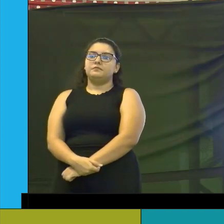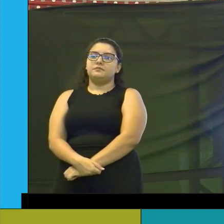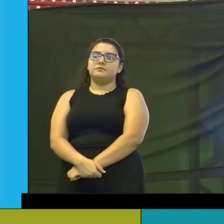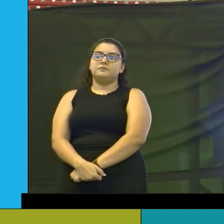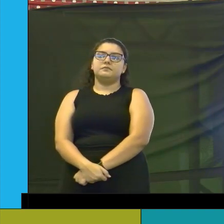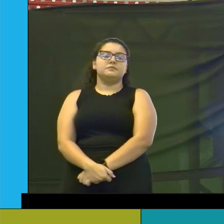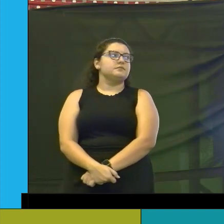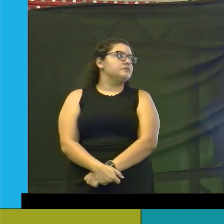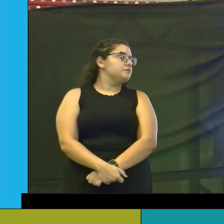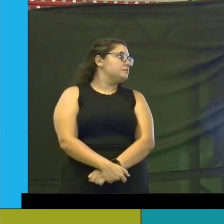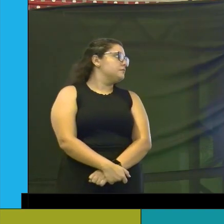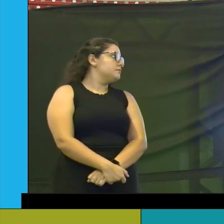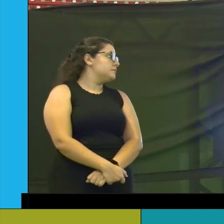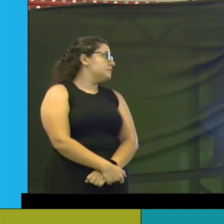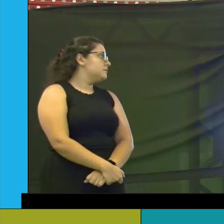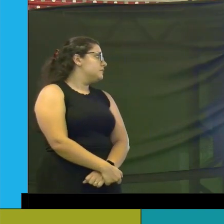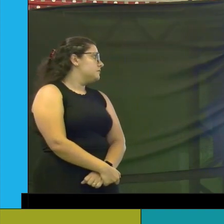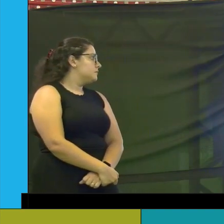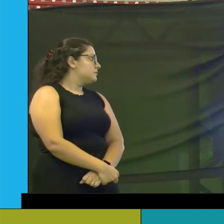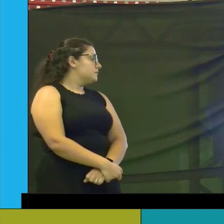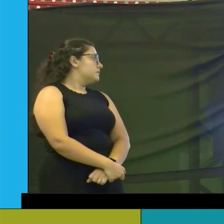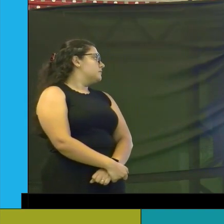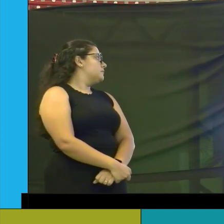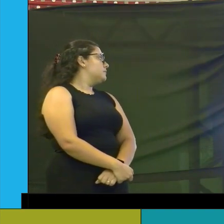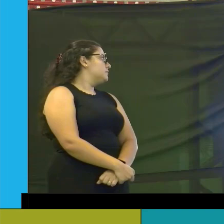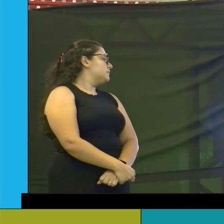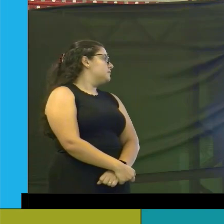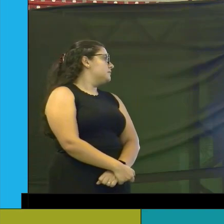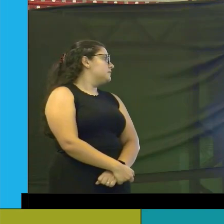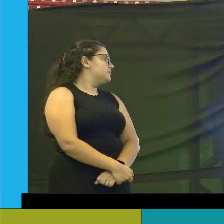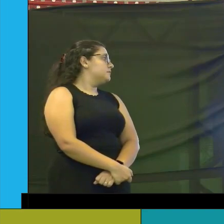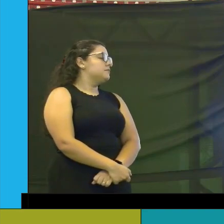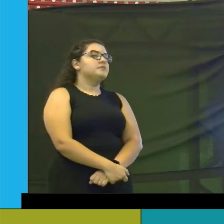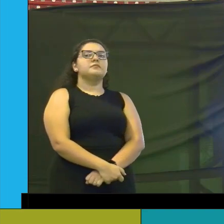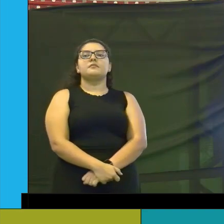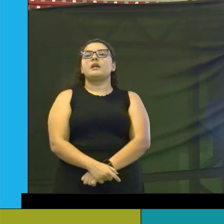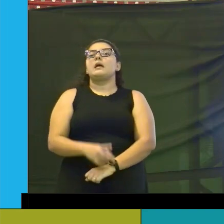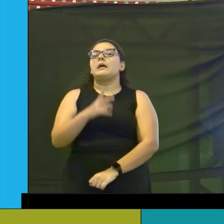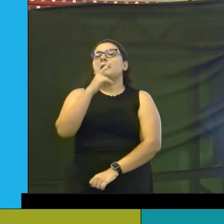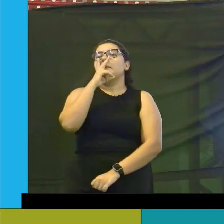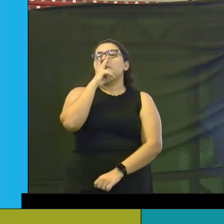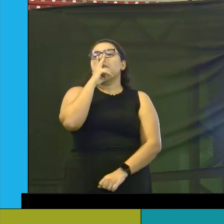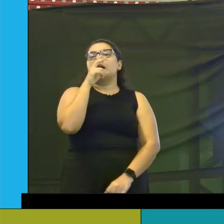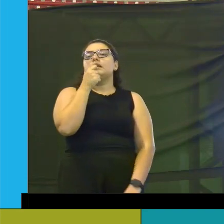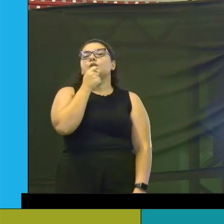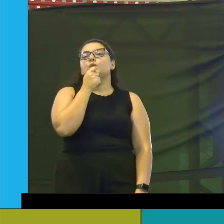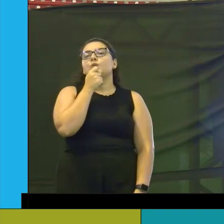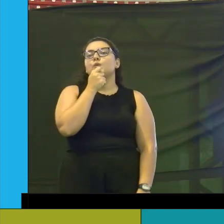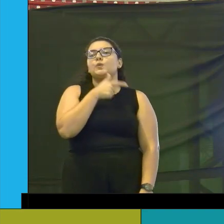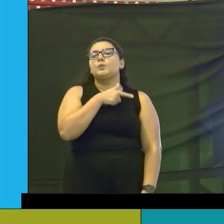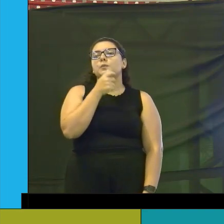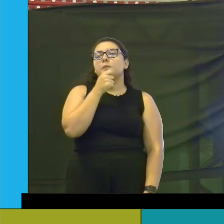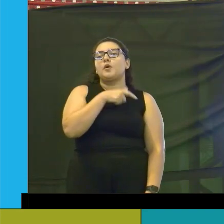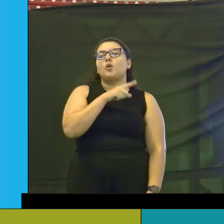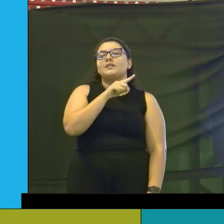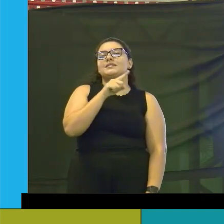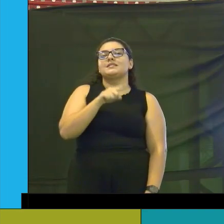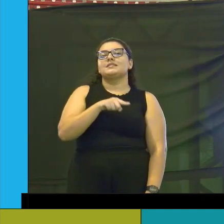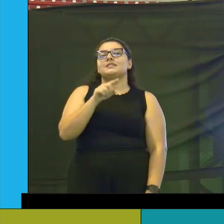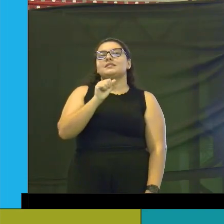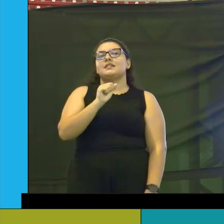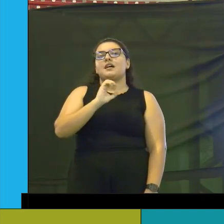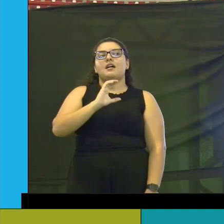O pessoal disse que eu pareço com o Zacarias. Parece não, né, gente? Não, parece não. Não, mas ele parece não é não, da né? época deles, mestre. Não é da